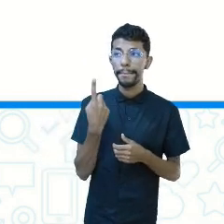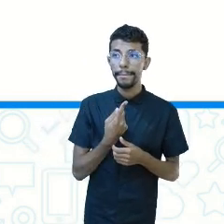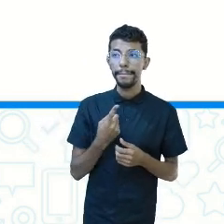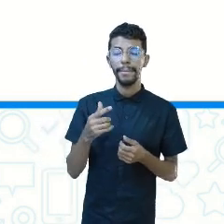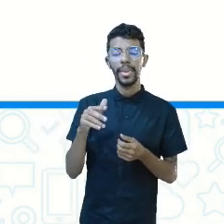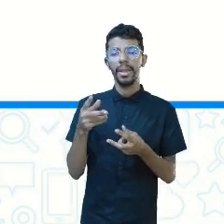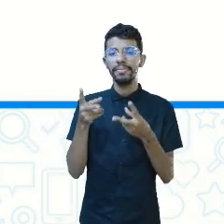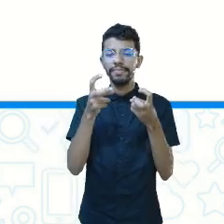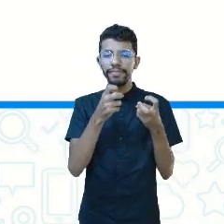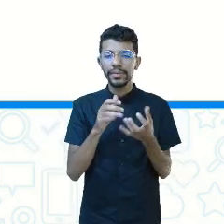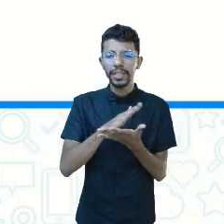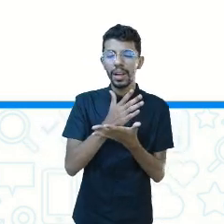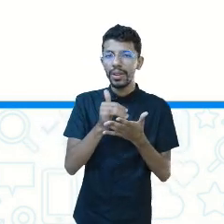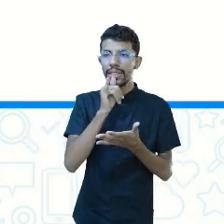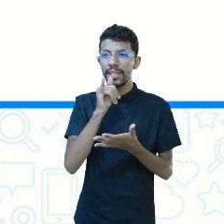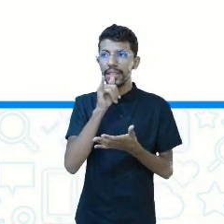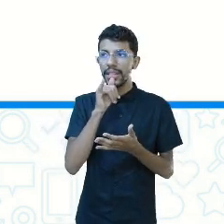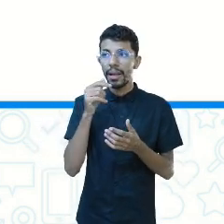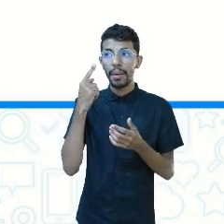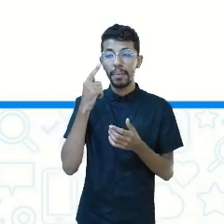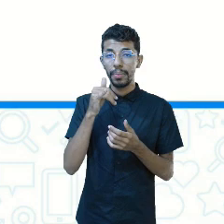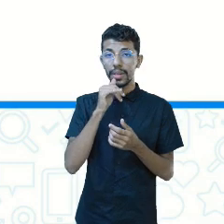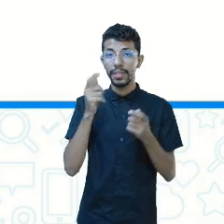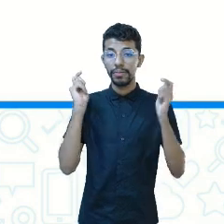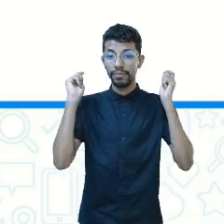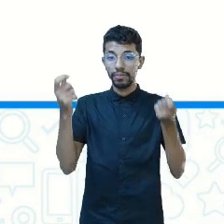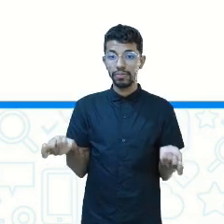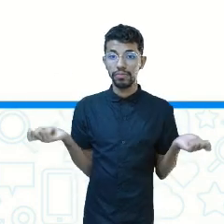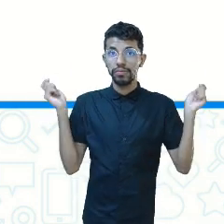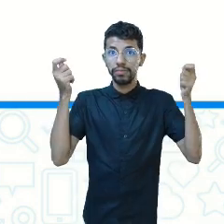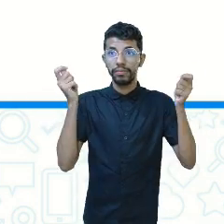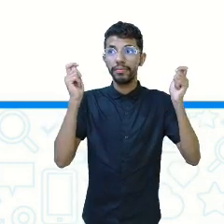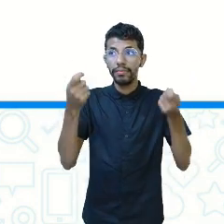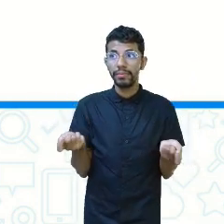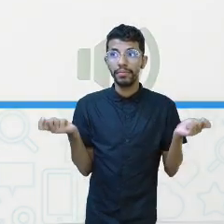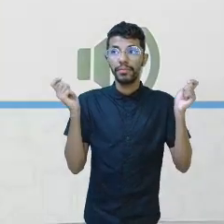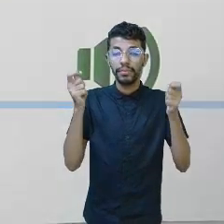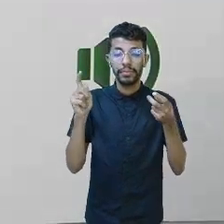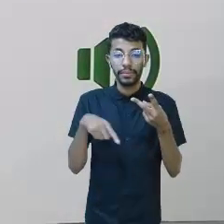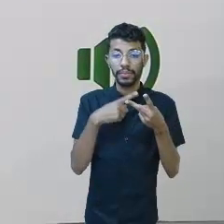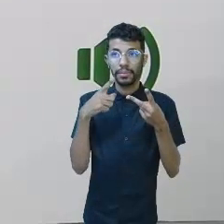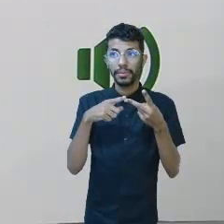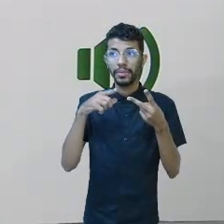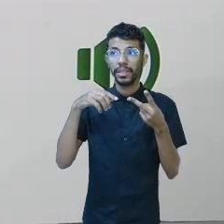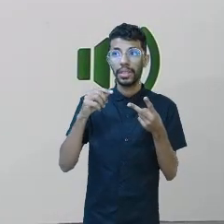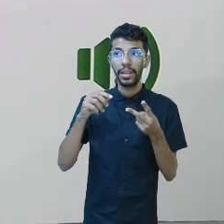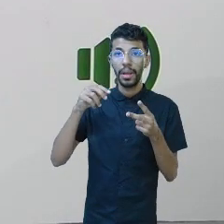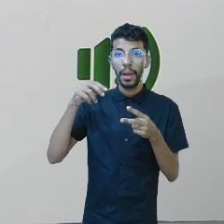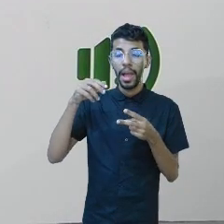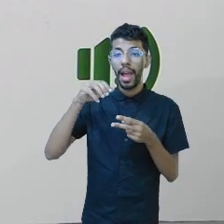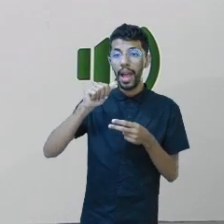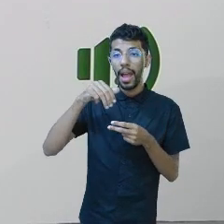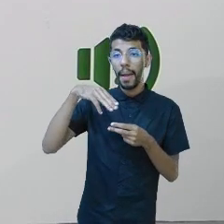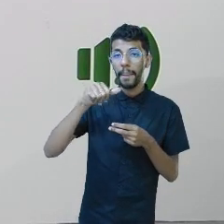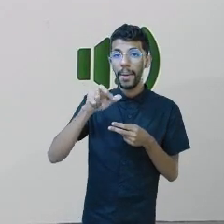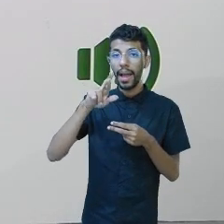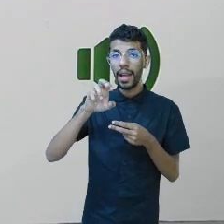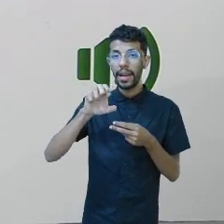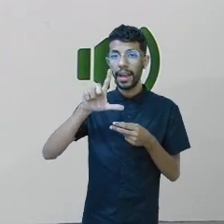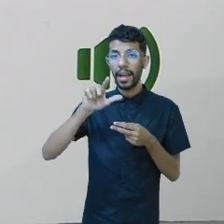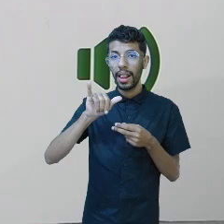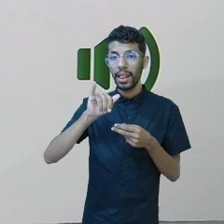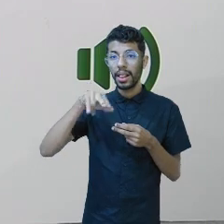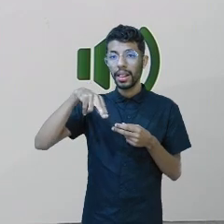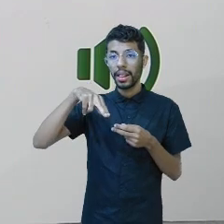exemplos, né, de brincadeiras, pular corda, amarelinha ou academia, dependendo do lugar que você mora, né, o